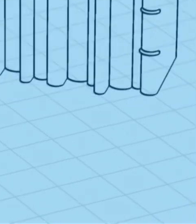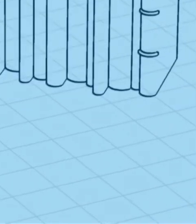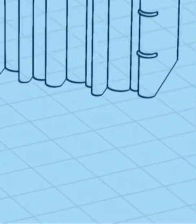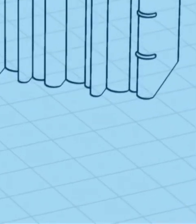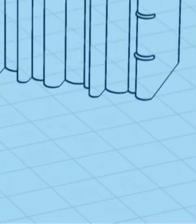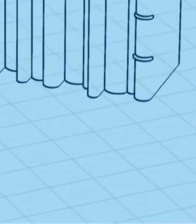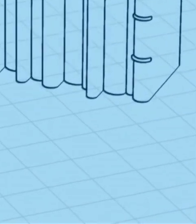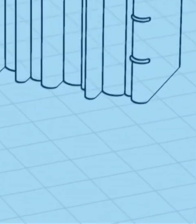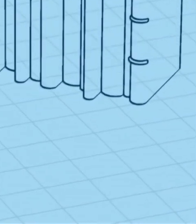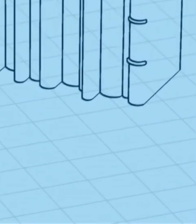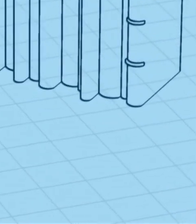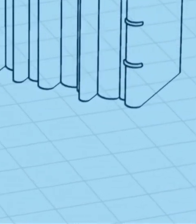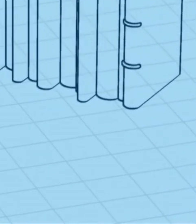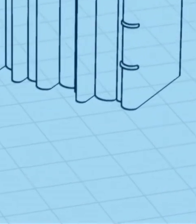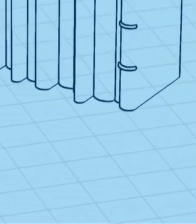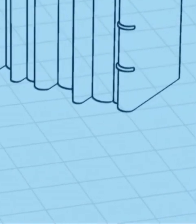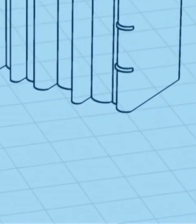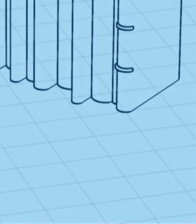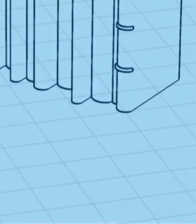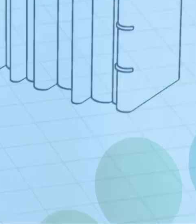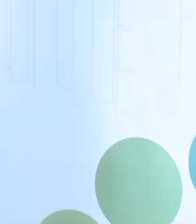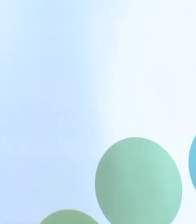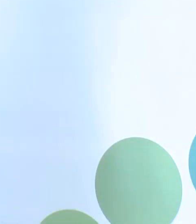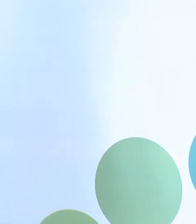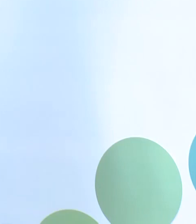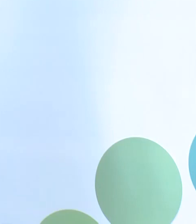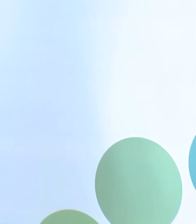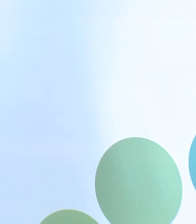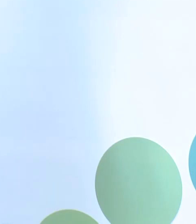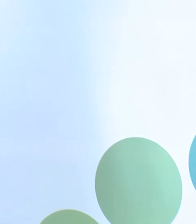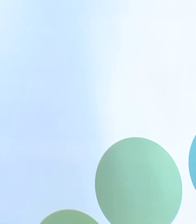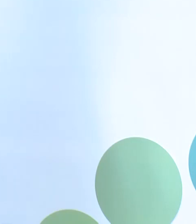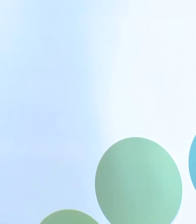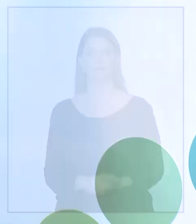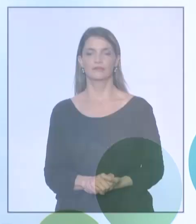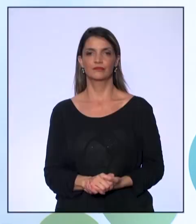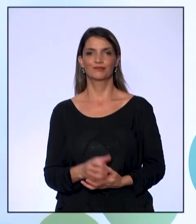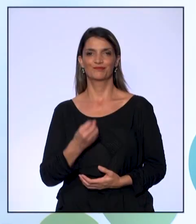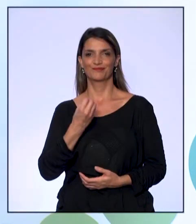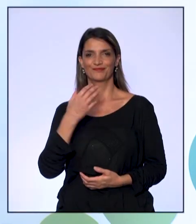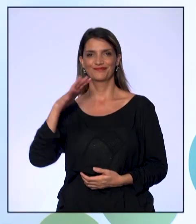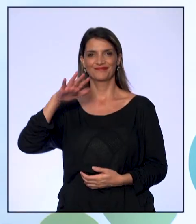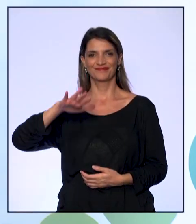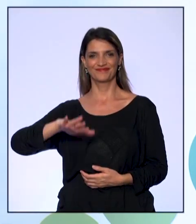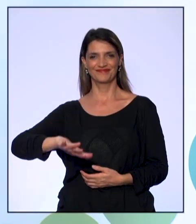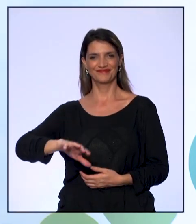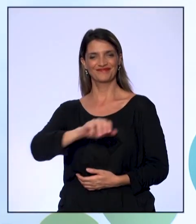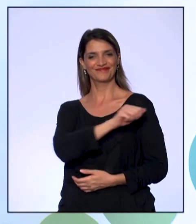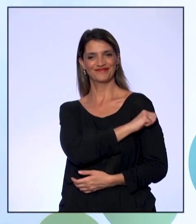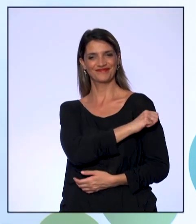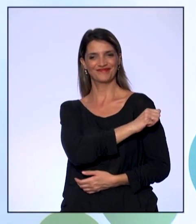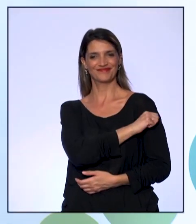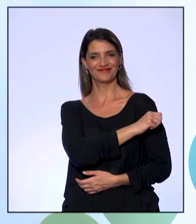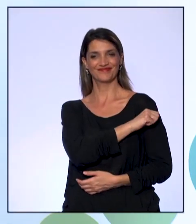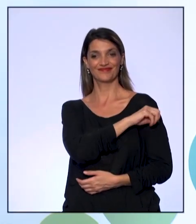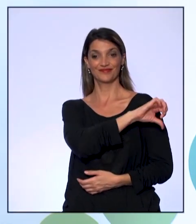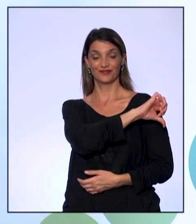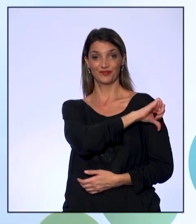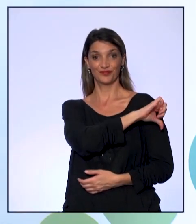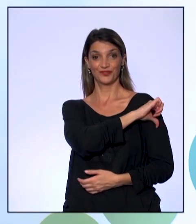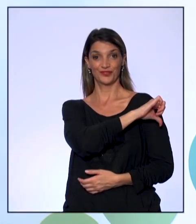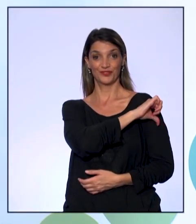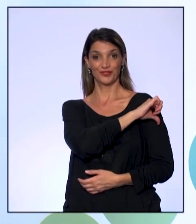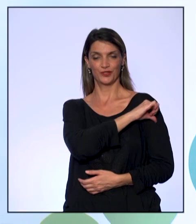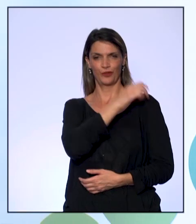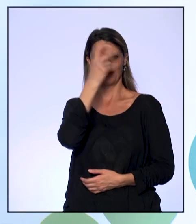e aí oi boa tarde queridos alunos do 9º ano